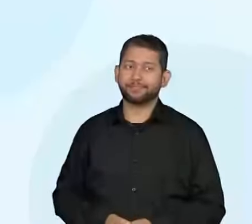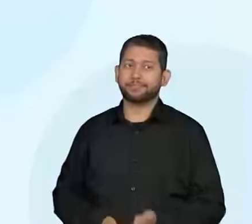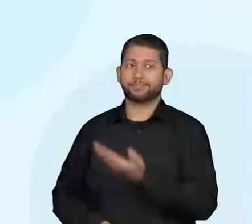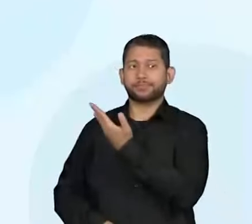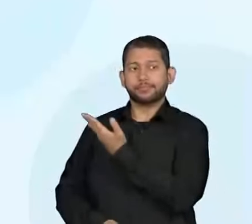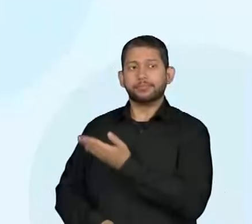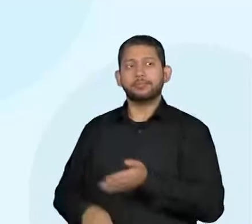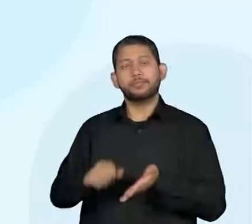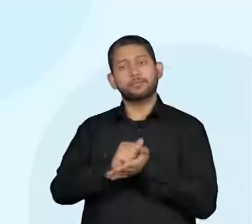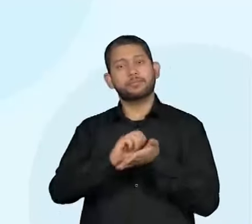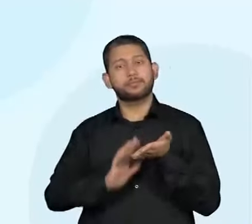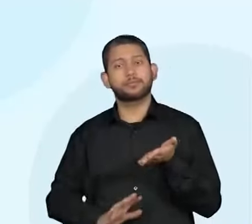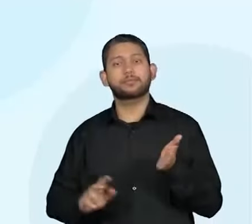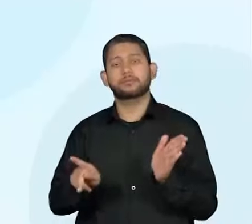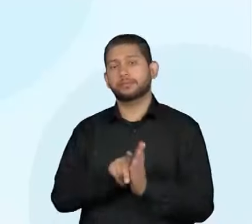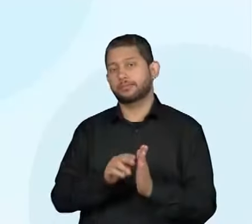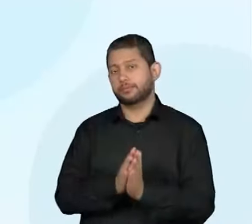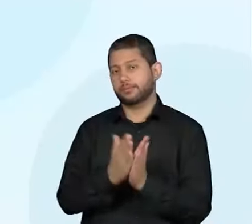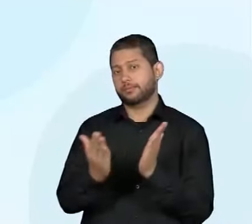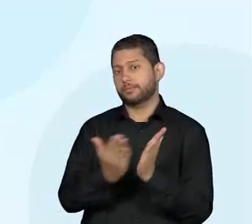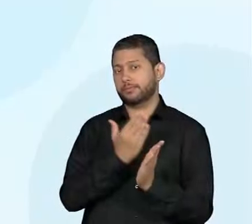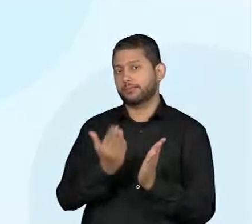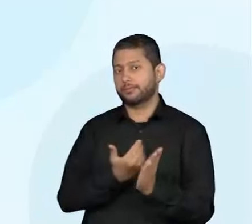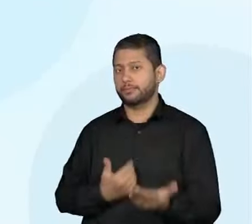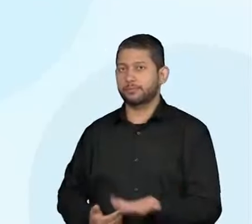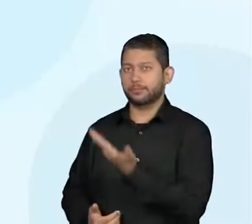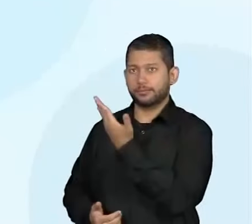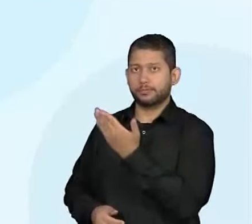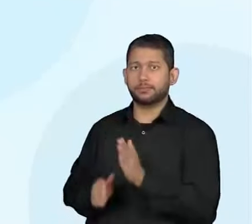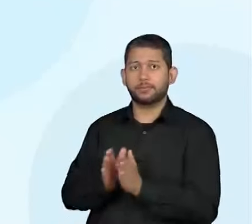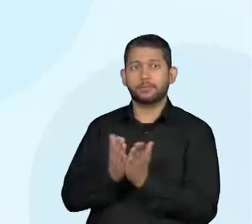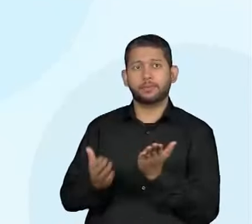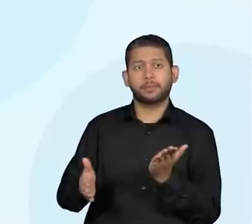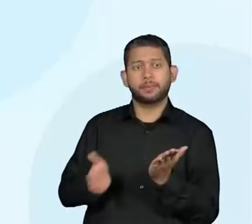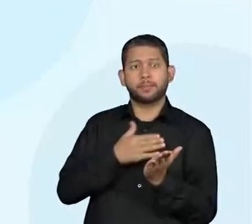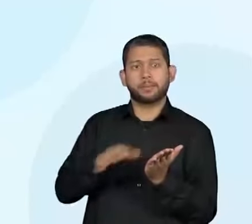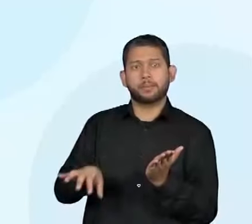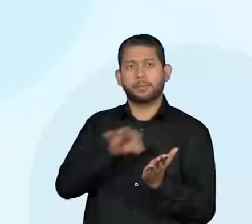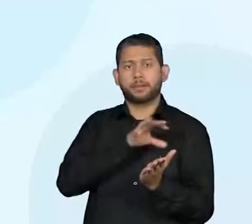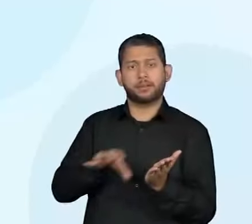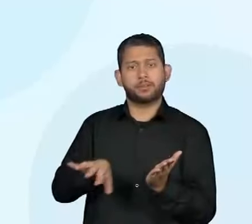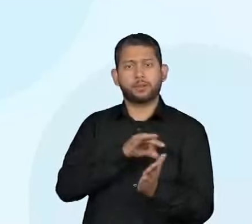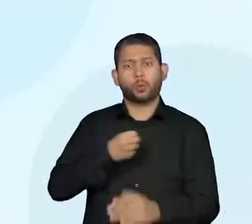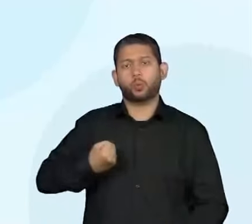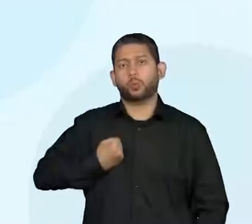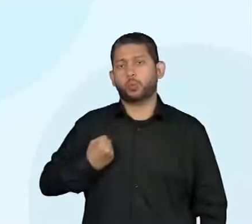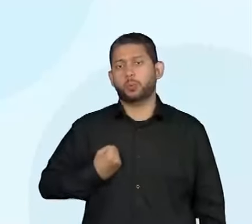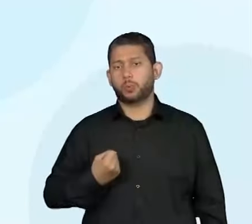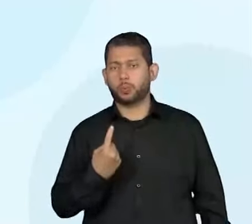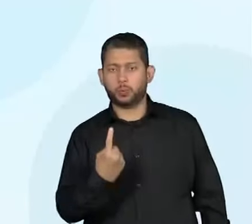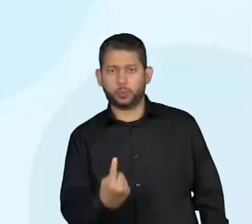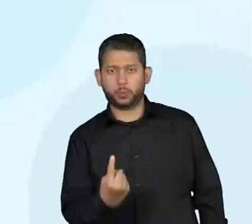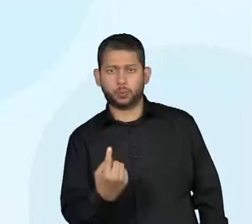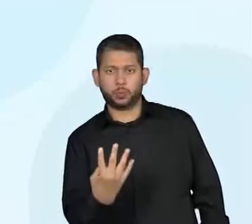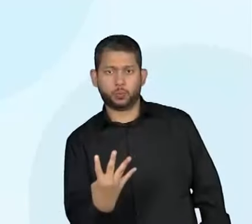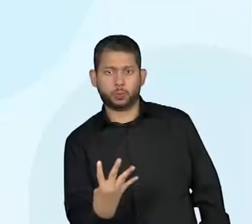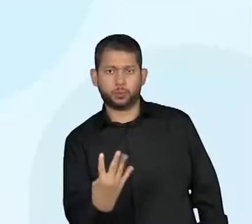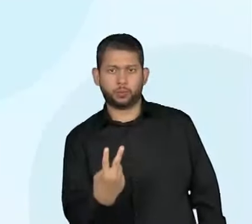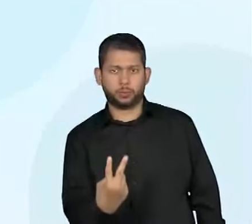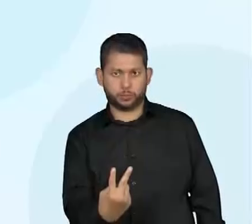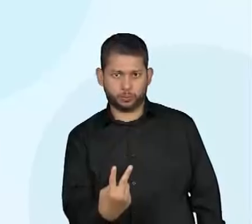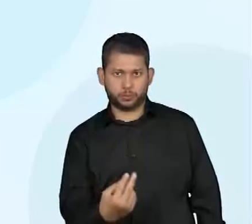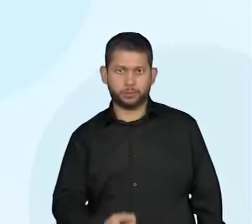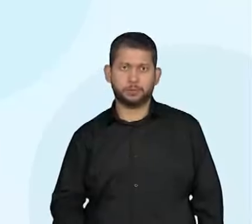atividade aí que está no livro do aluno, né, do estudante, na página 142. E aí nós